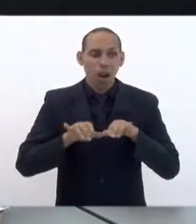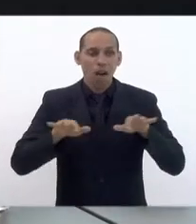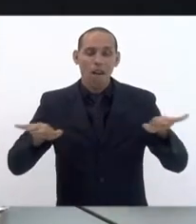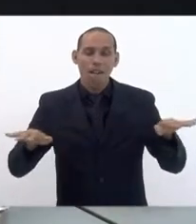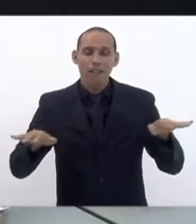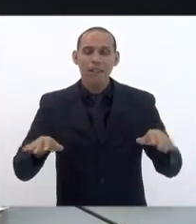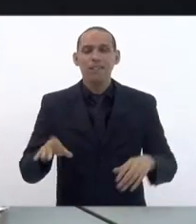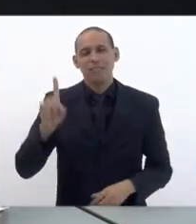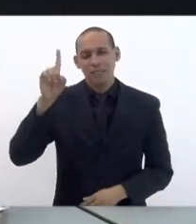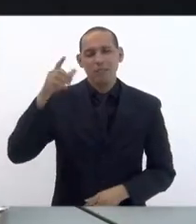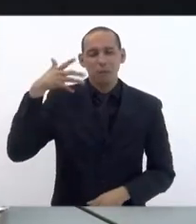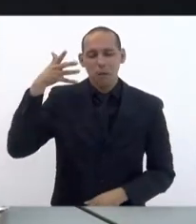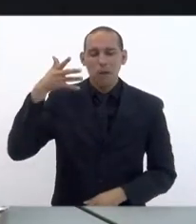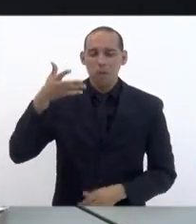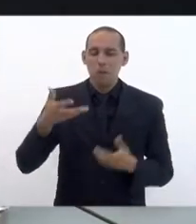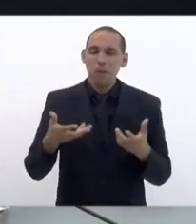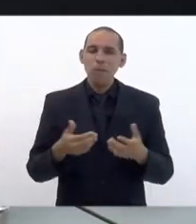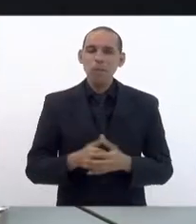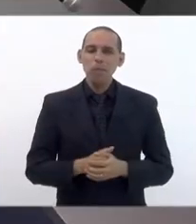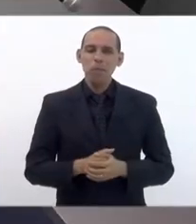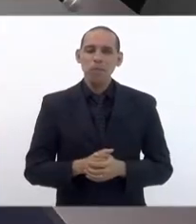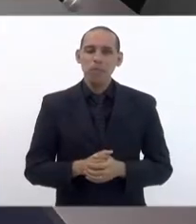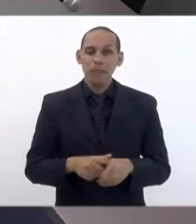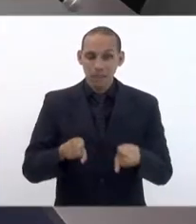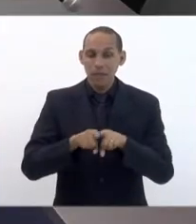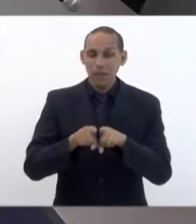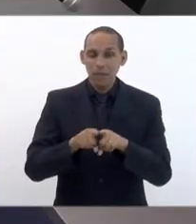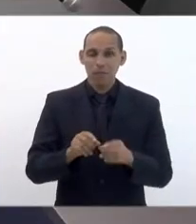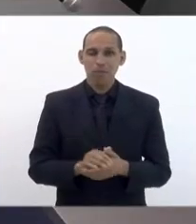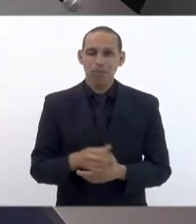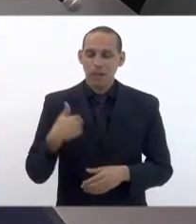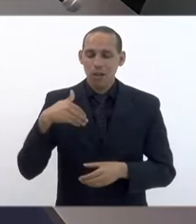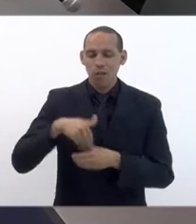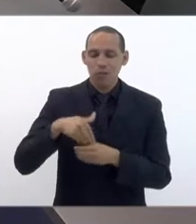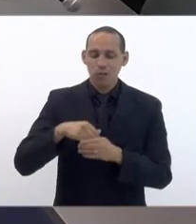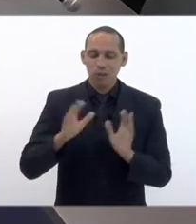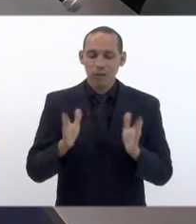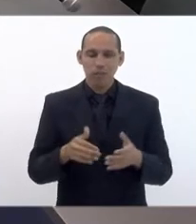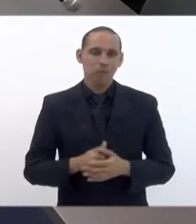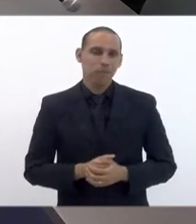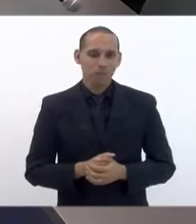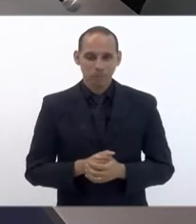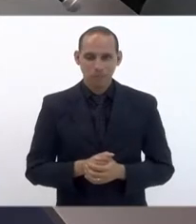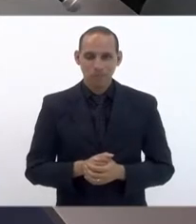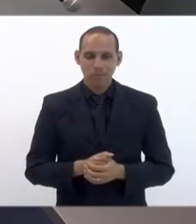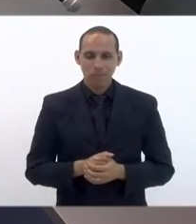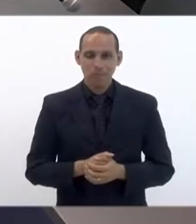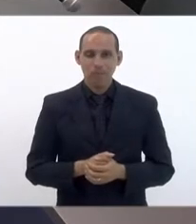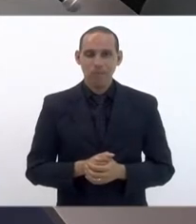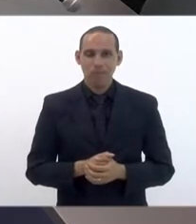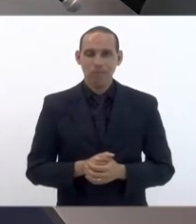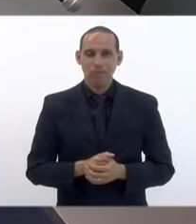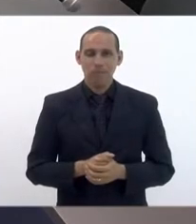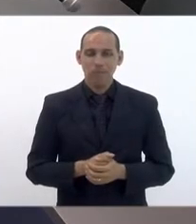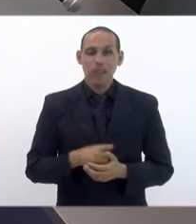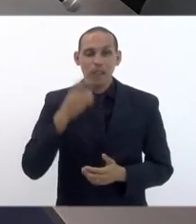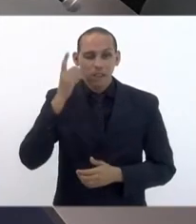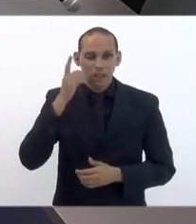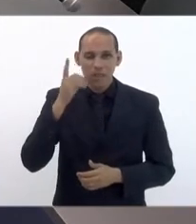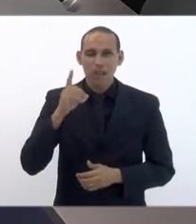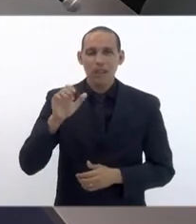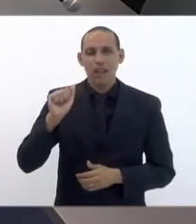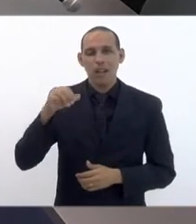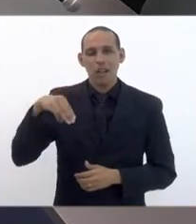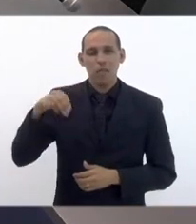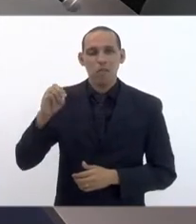Eu quero discutir a matéria. Para discutir também, senhor presidente. Meu voto está dado. Eu vou... Deputado Amorim, depois eu sou o